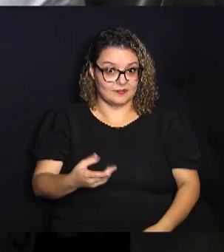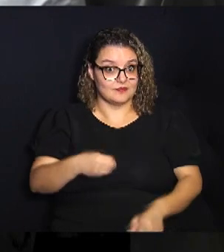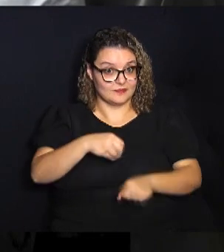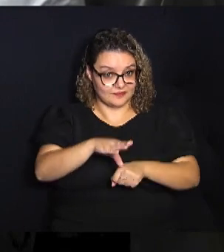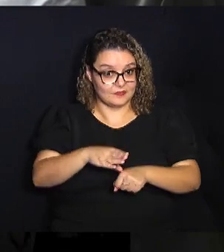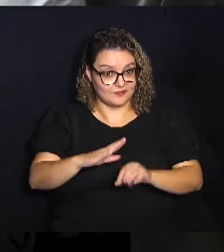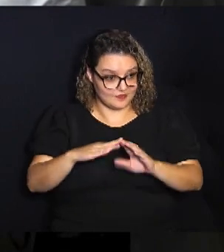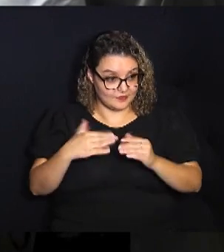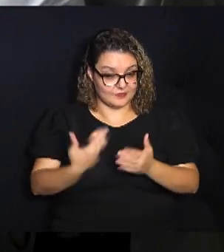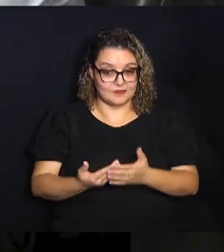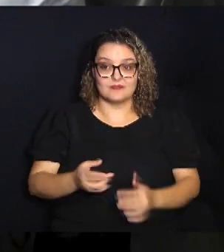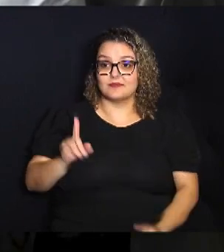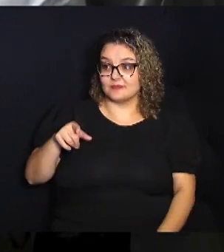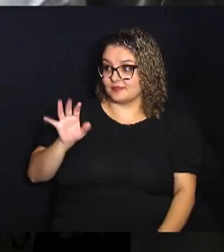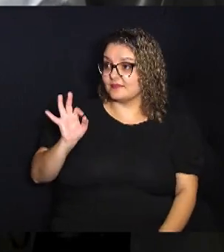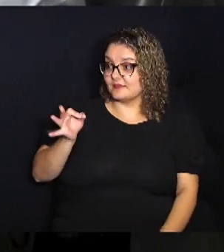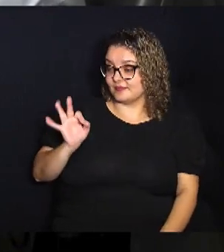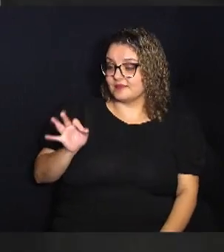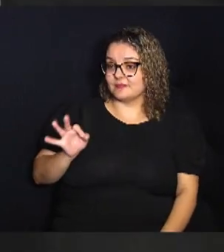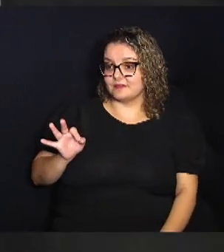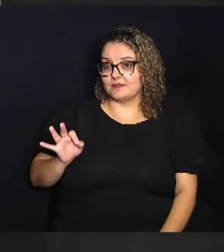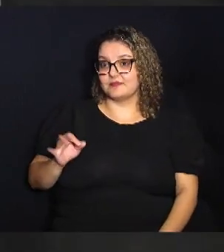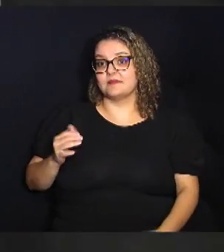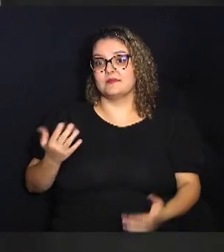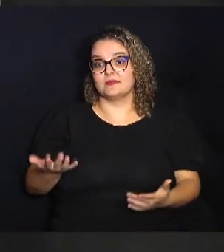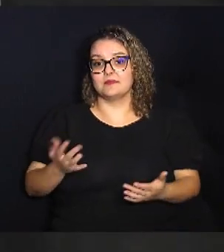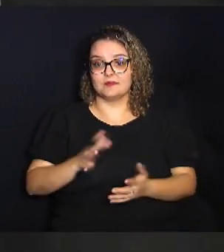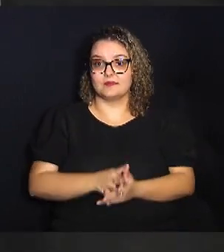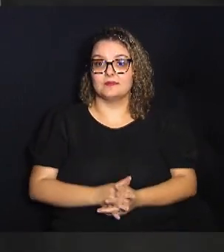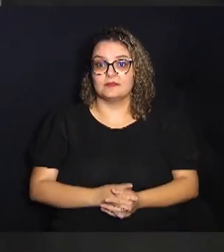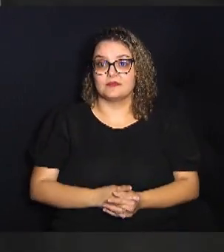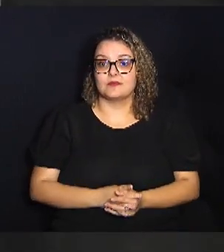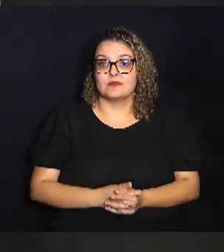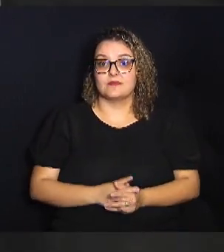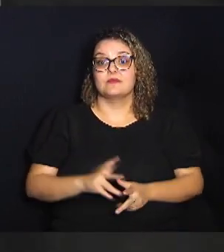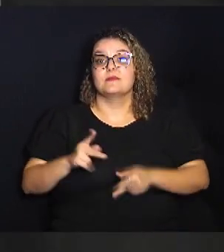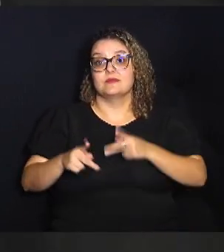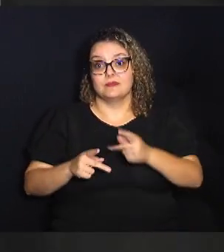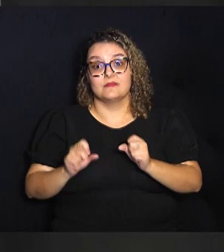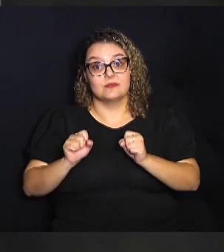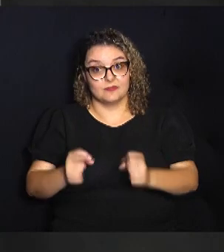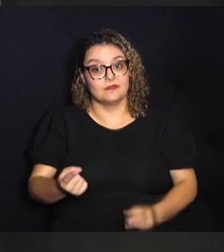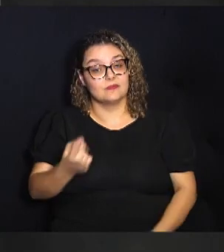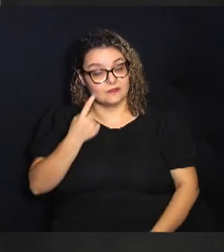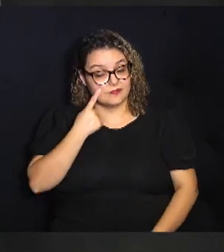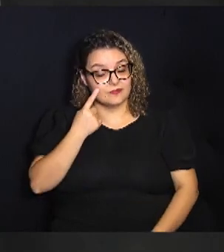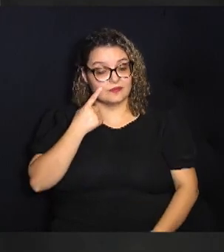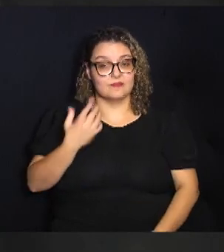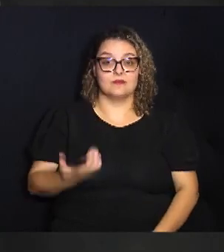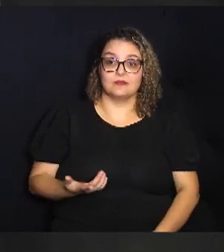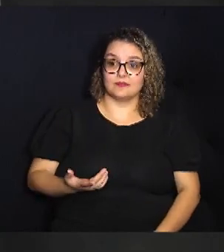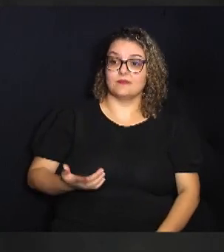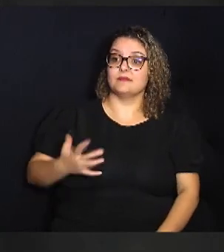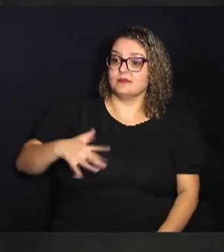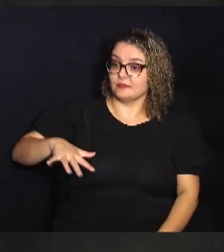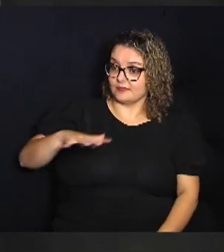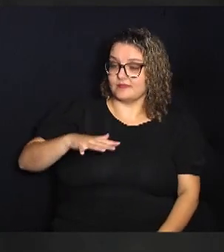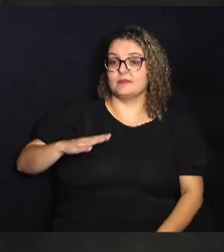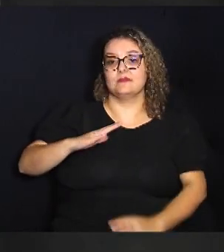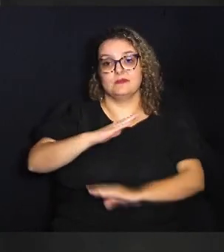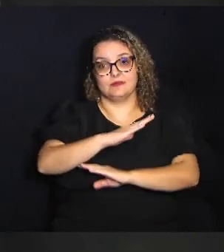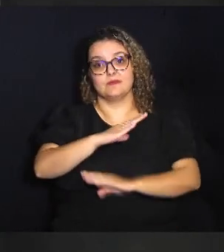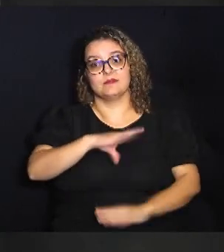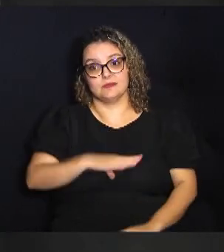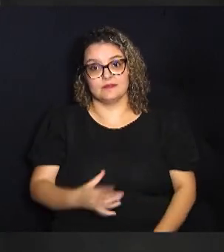e requerimentos. Exatamente. Então, isso a população pode ver esse lado da Câmara Municipal